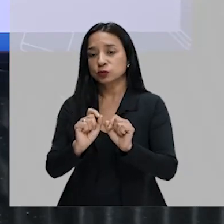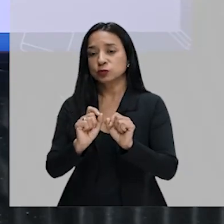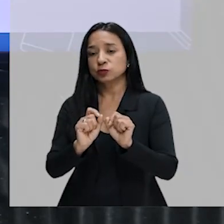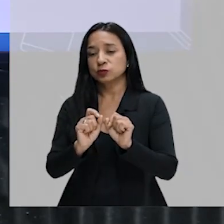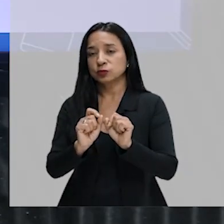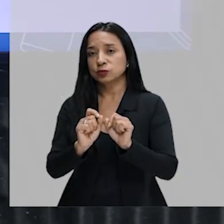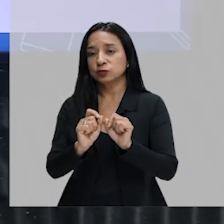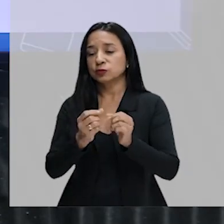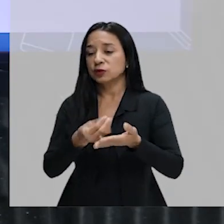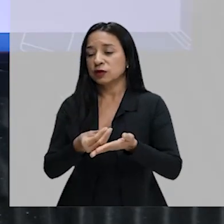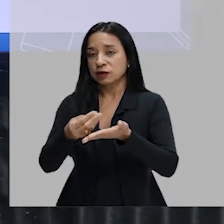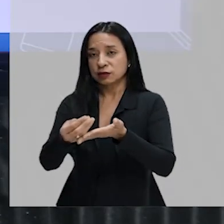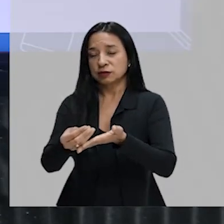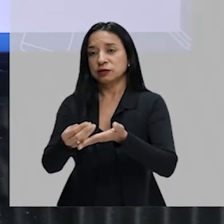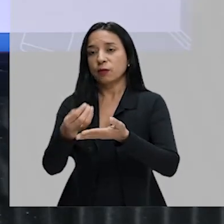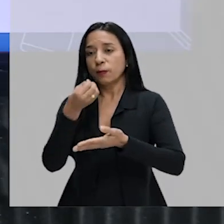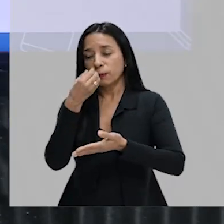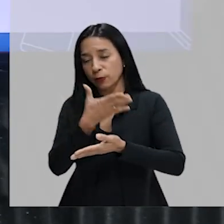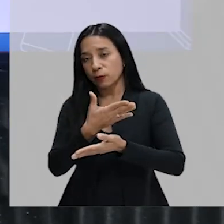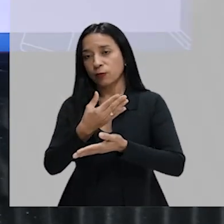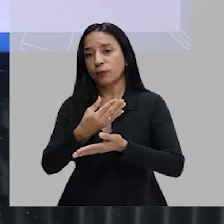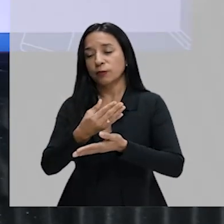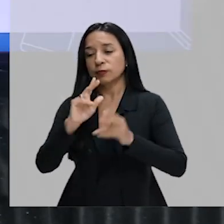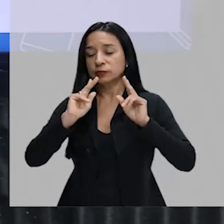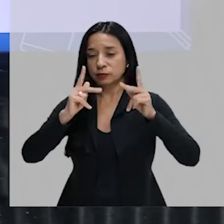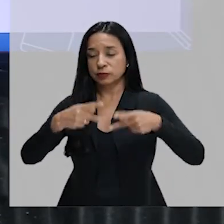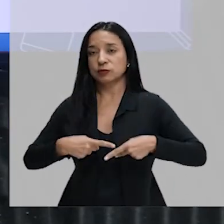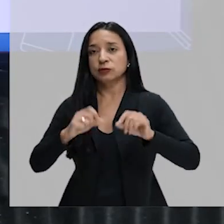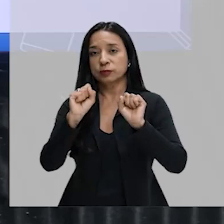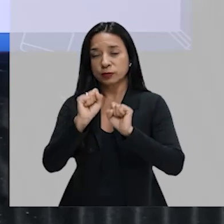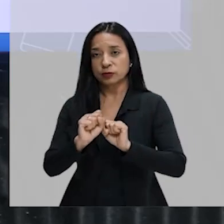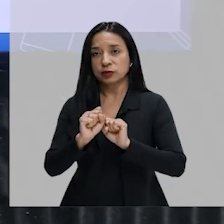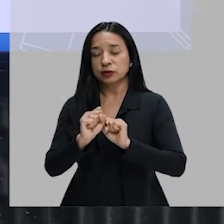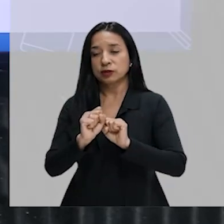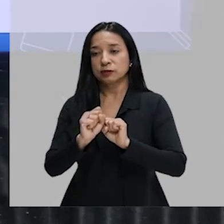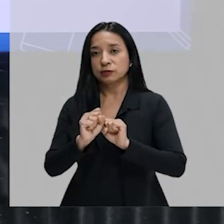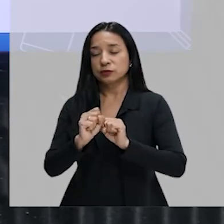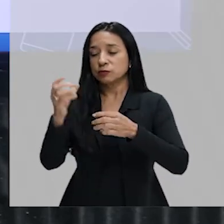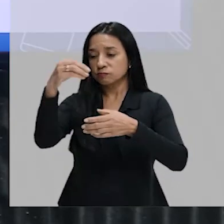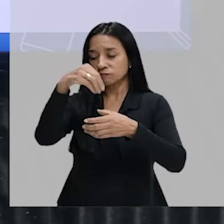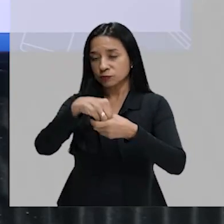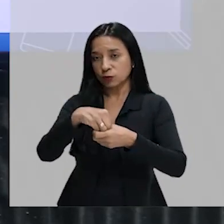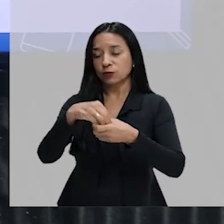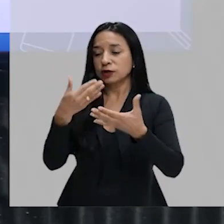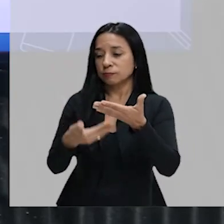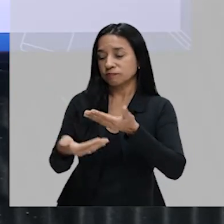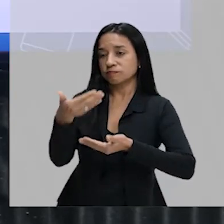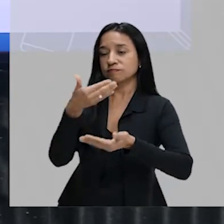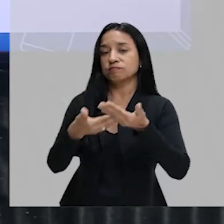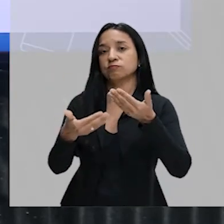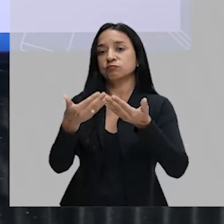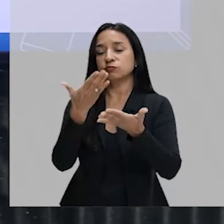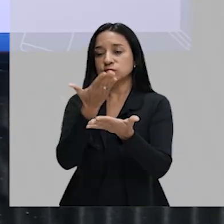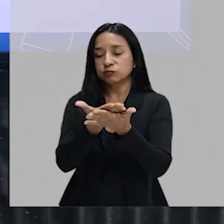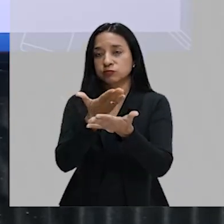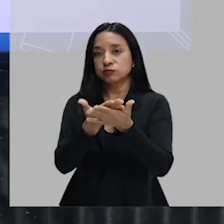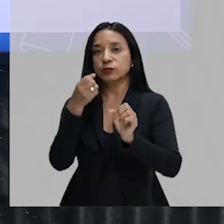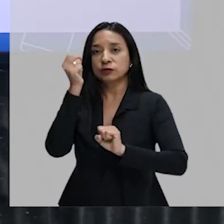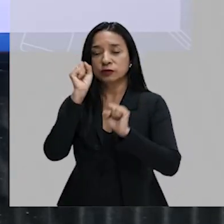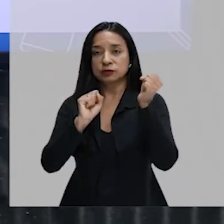circular aqui, ó, integradoras. Visa integrar o ser humano. Visa trabalhar o homem de